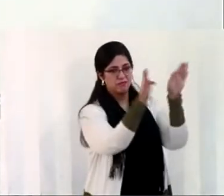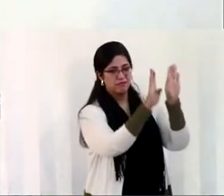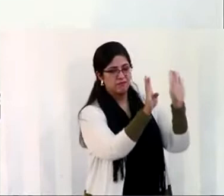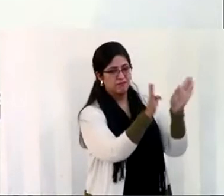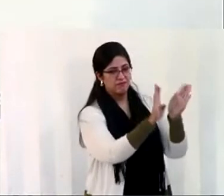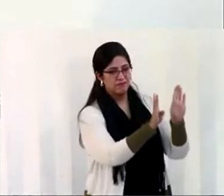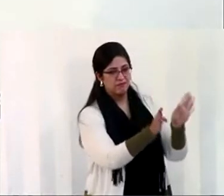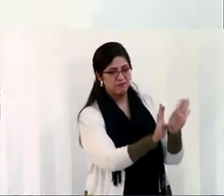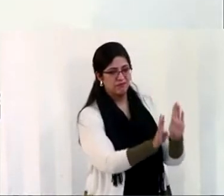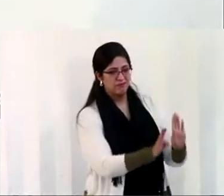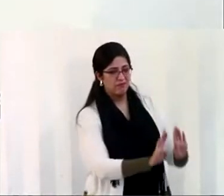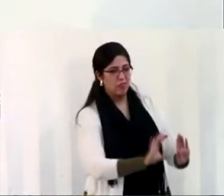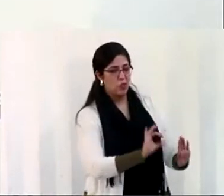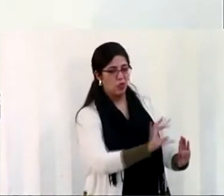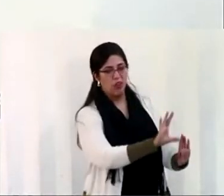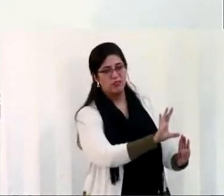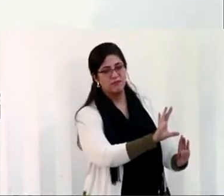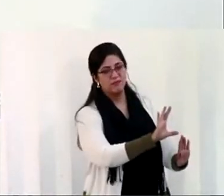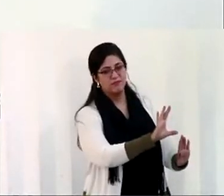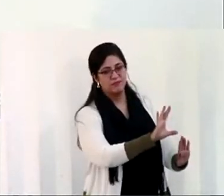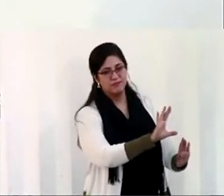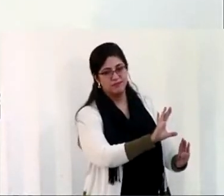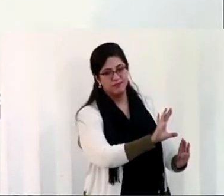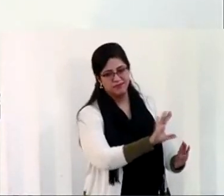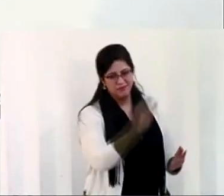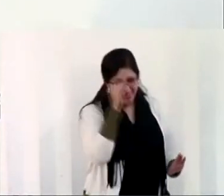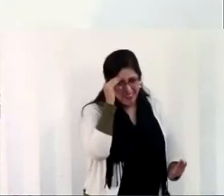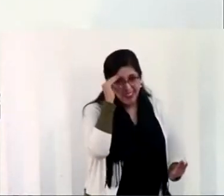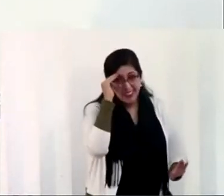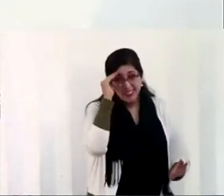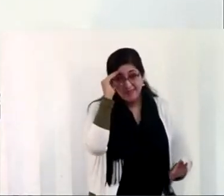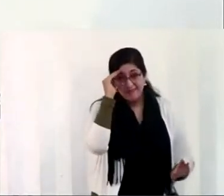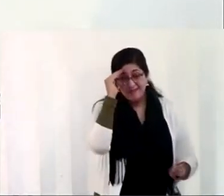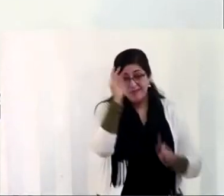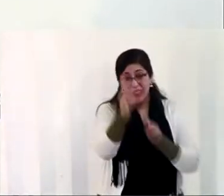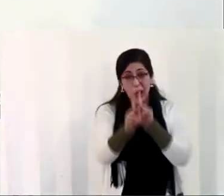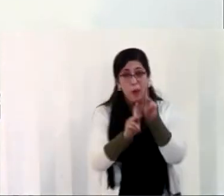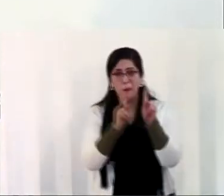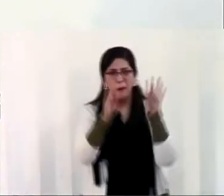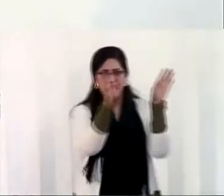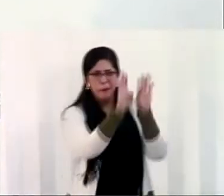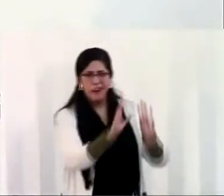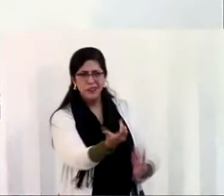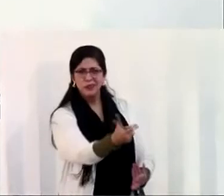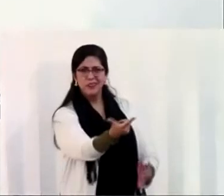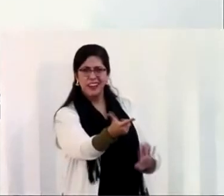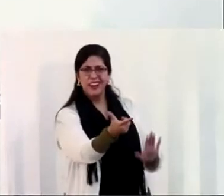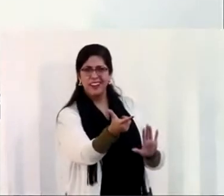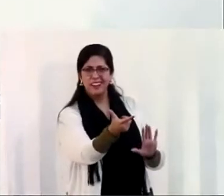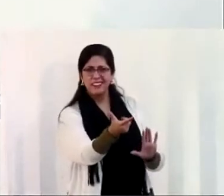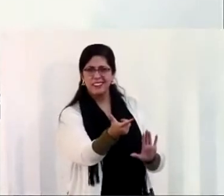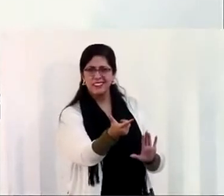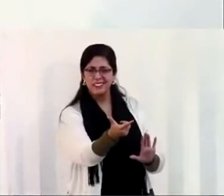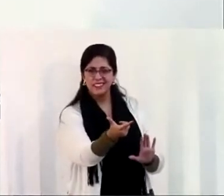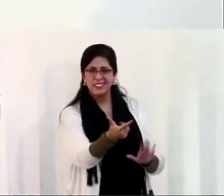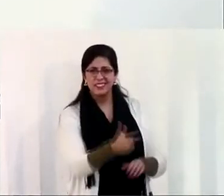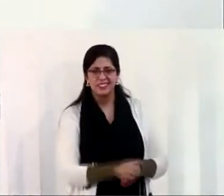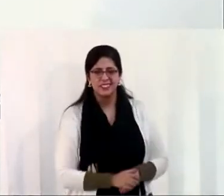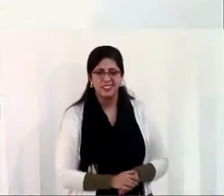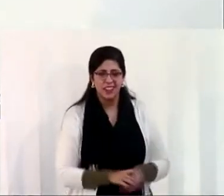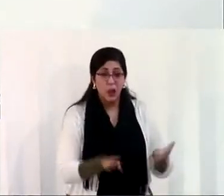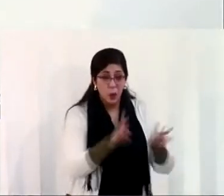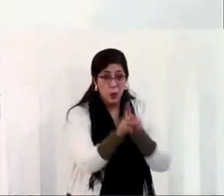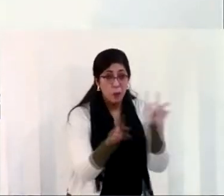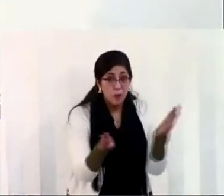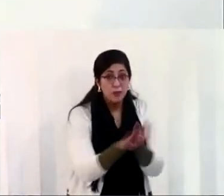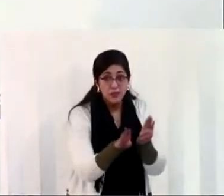de Deus. Vocês são povo de quem agora? Agora vocês são povo de Baal. Baal não existe. Então vocês também não existem? É isso que ele